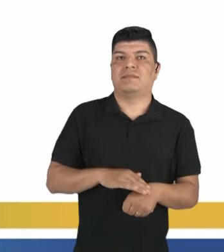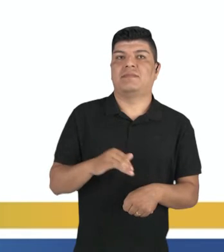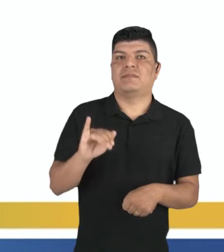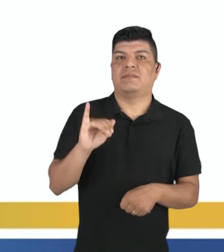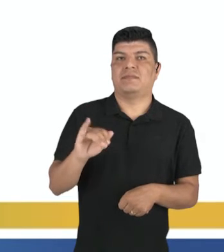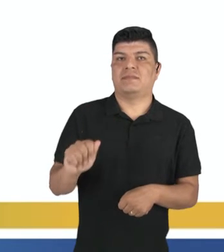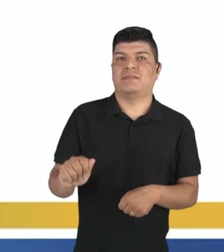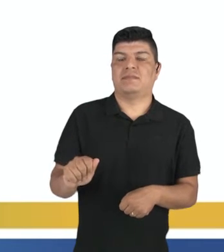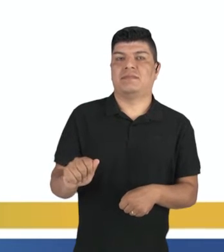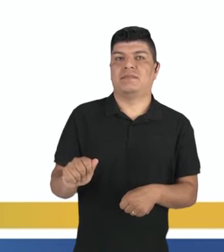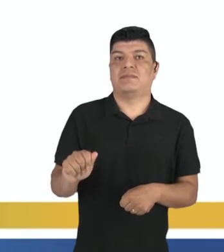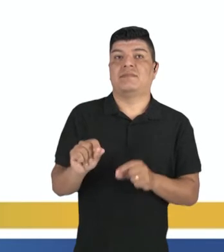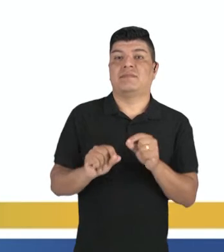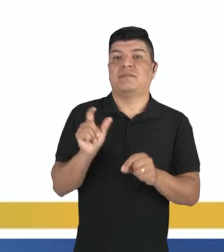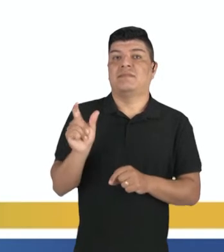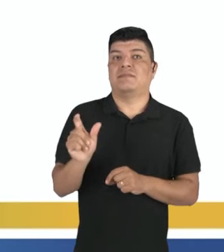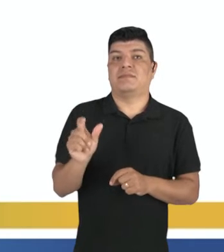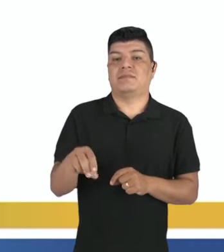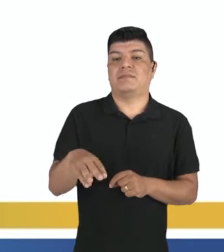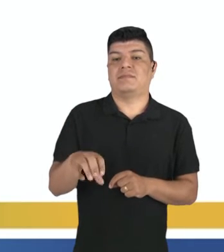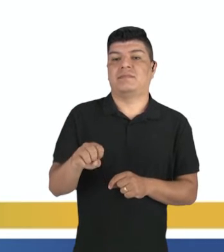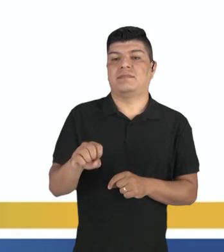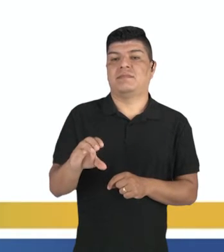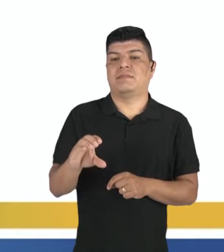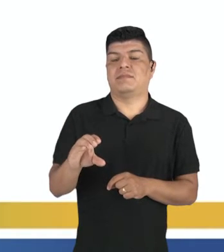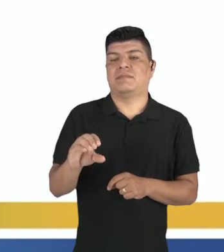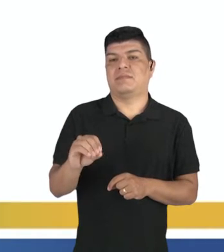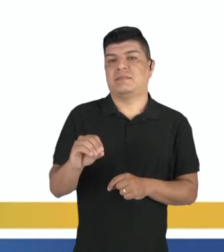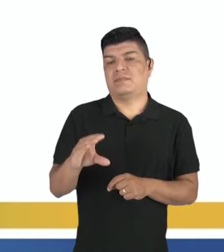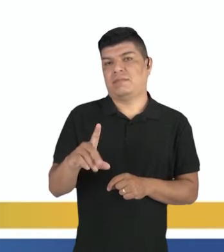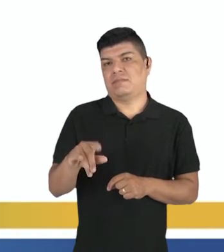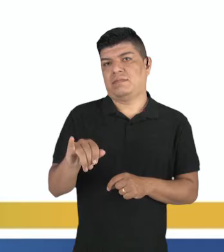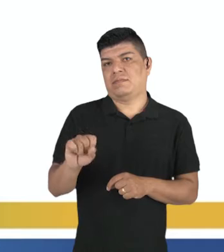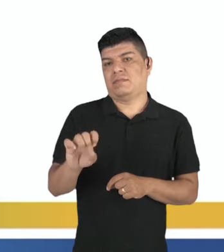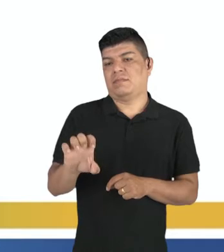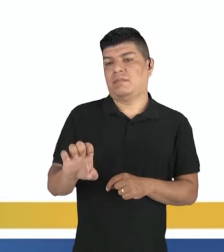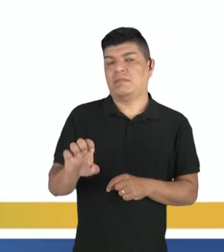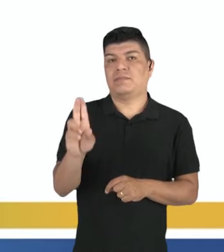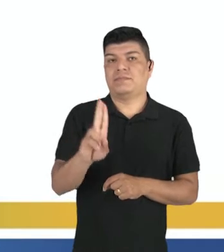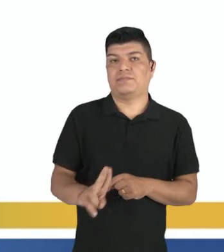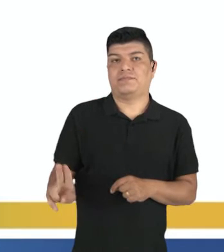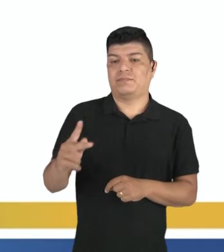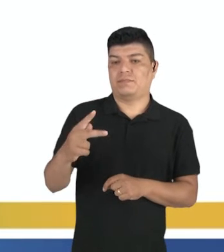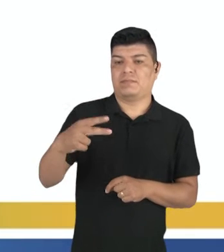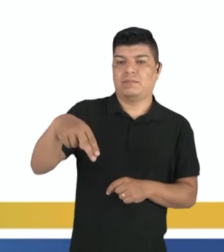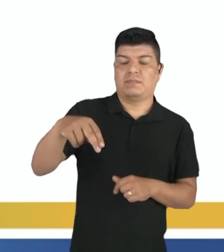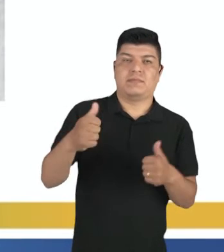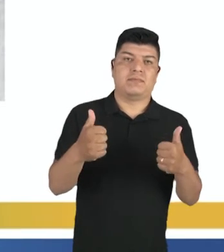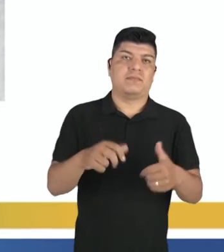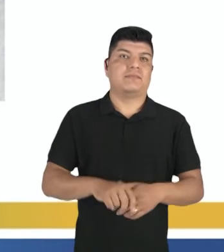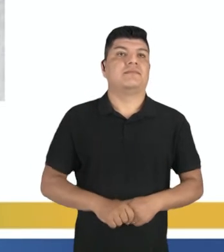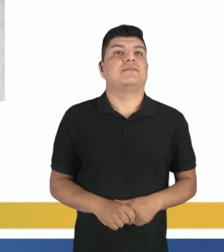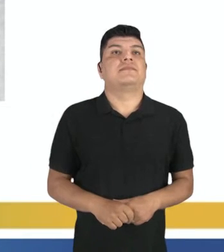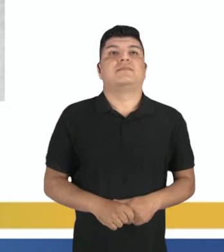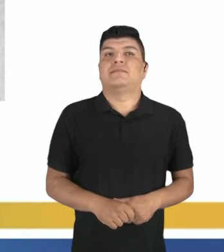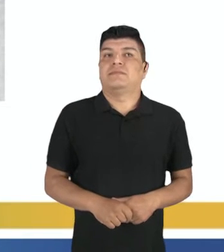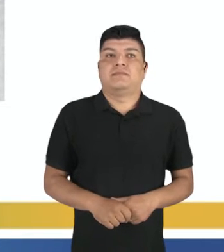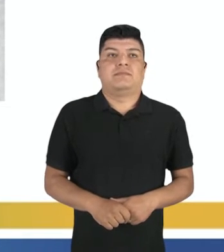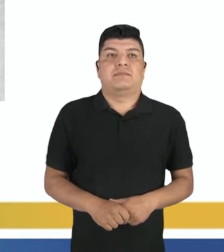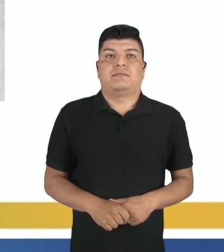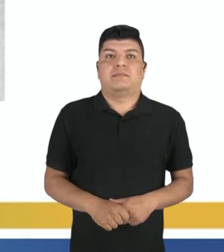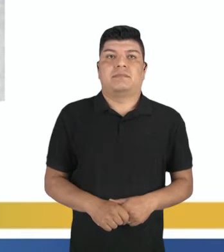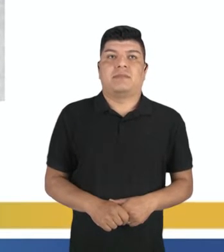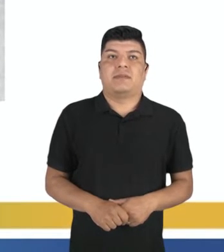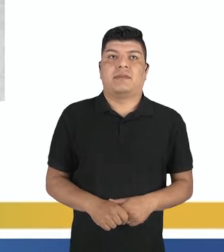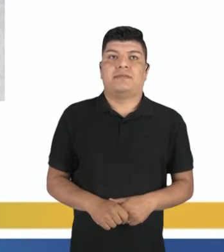faz dessa palavra uma mesóclise, a utilização desse pronome mesóclise, ok? Vamos